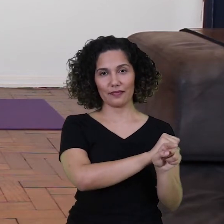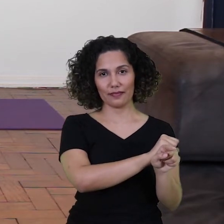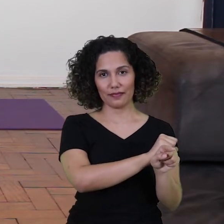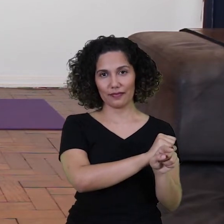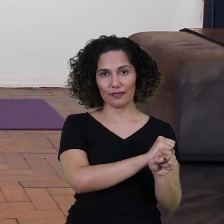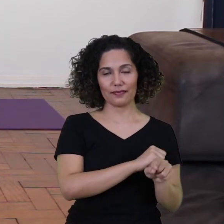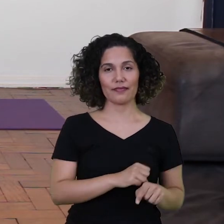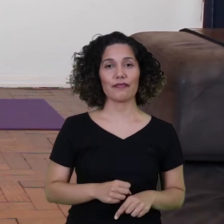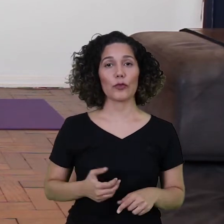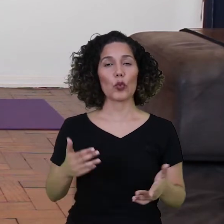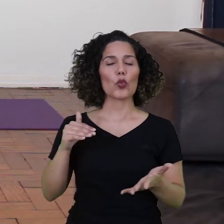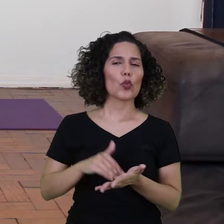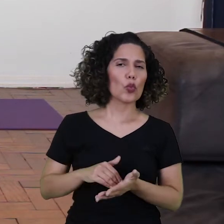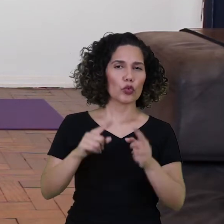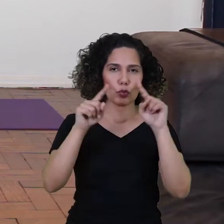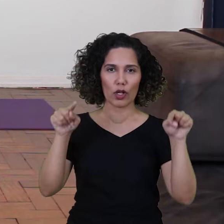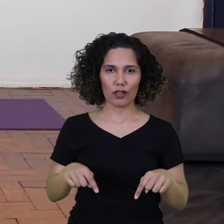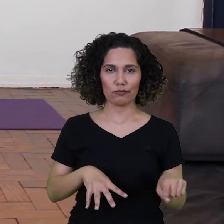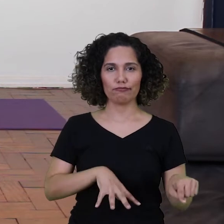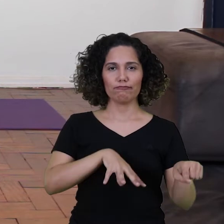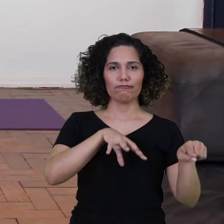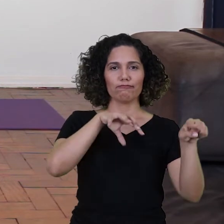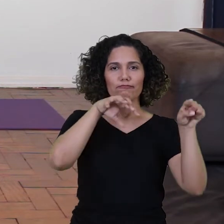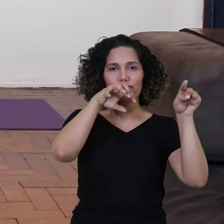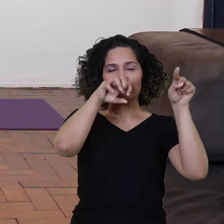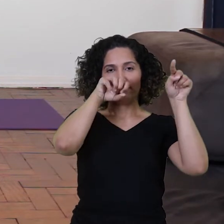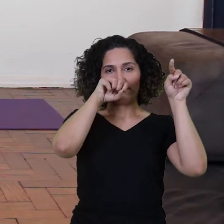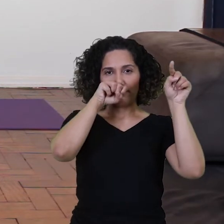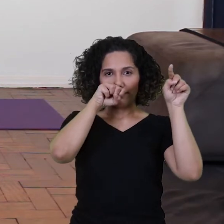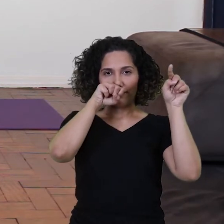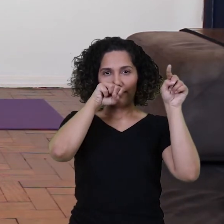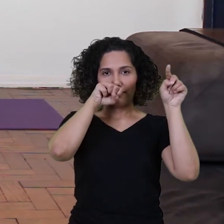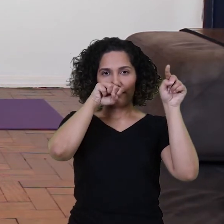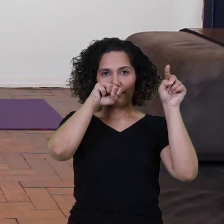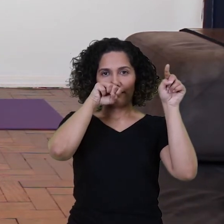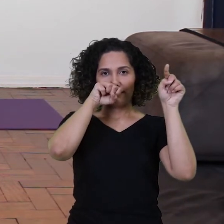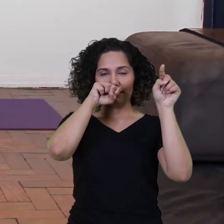pausa. E o último quadrado, inspira,